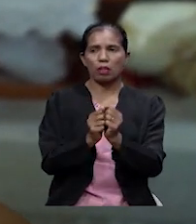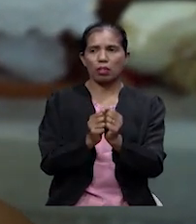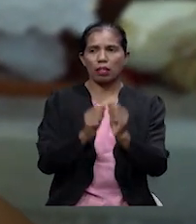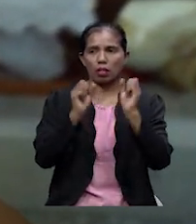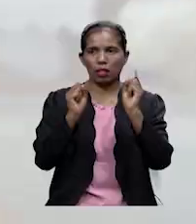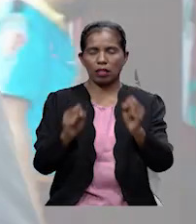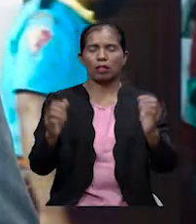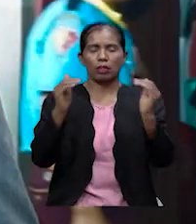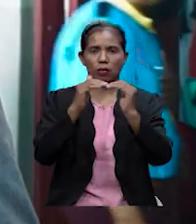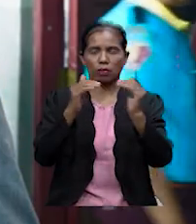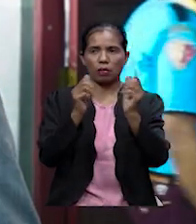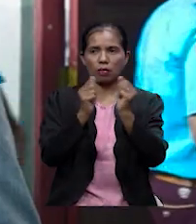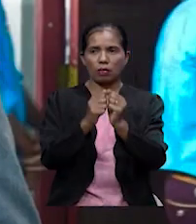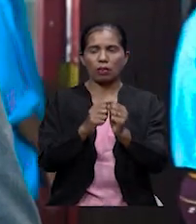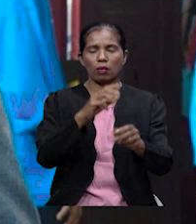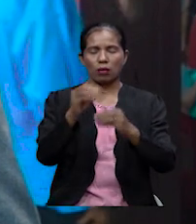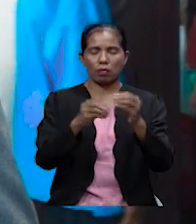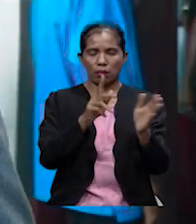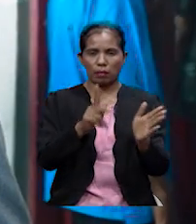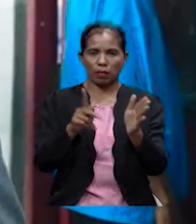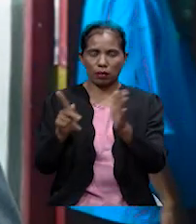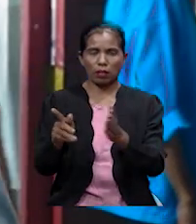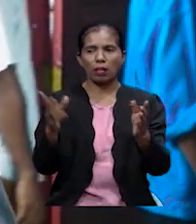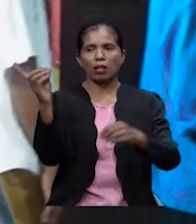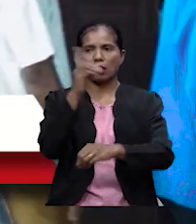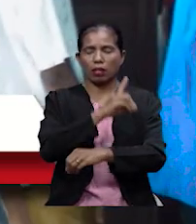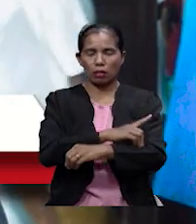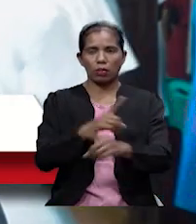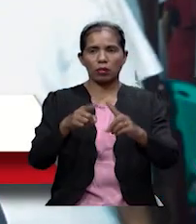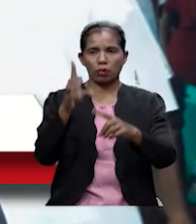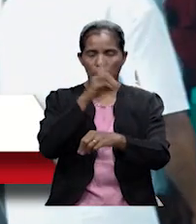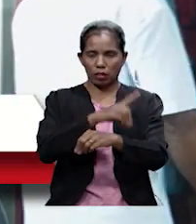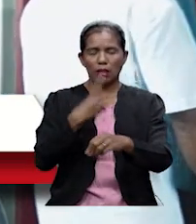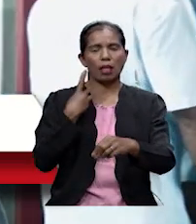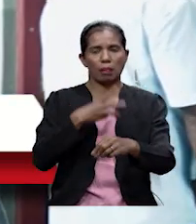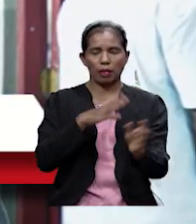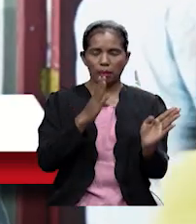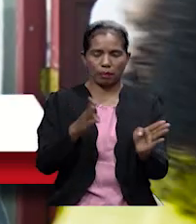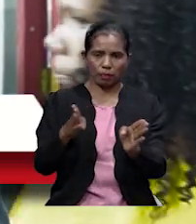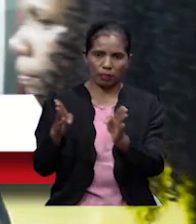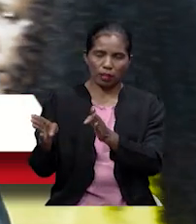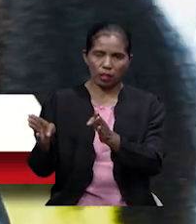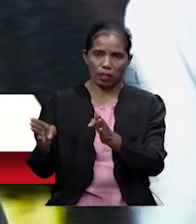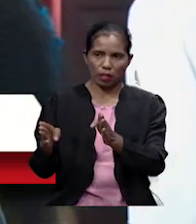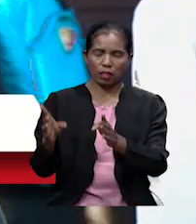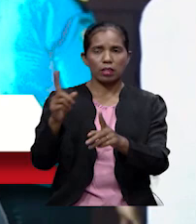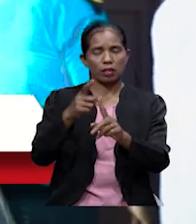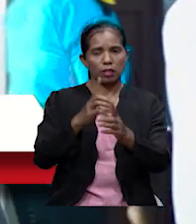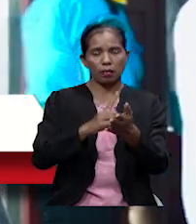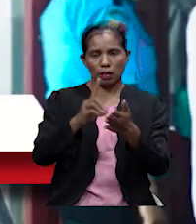iha amnia let kono ba preparação ba luring o lorong o hininia ami prepara iha semana tulu ni